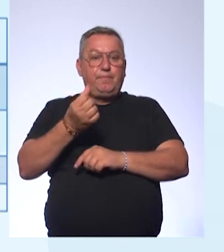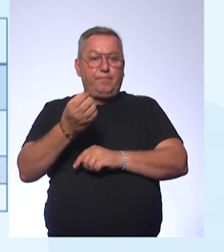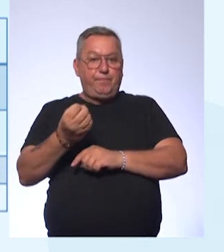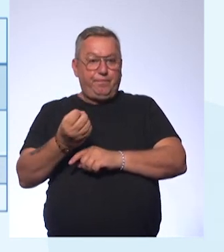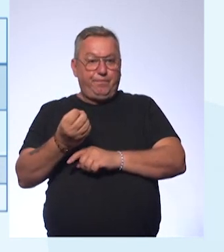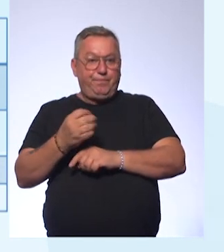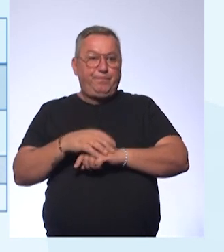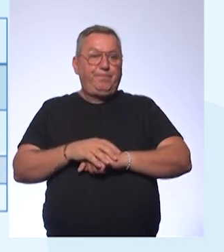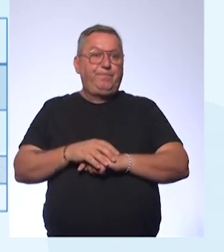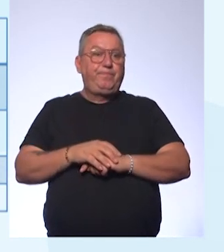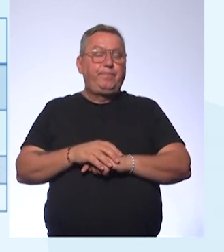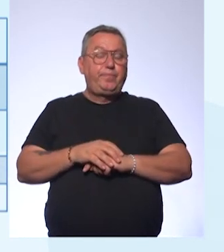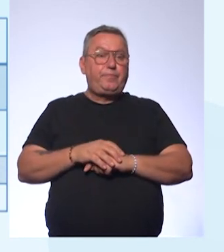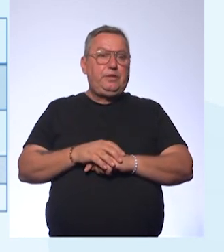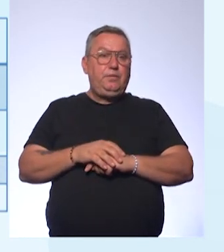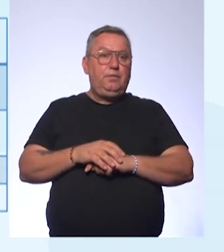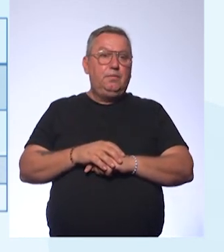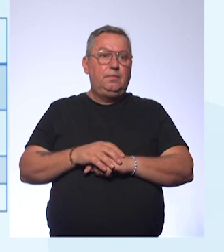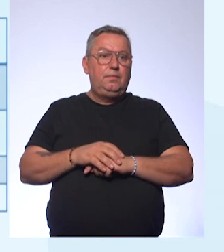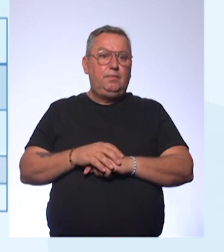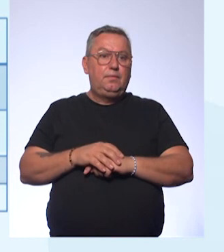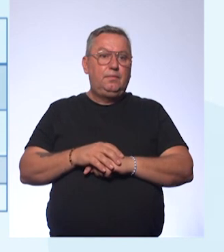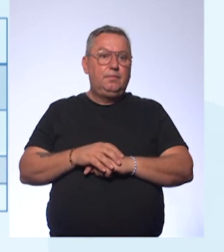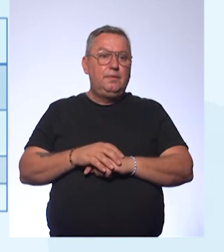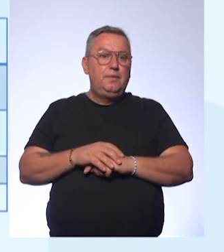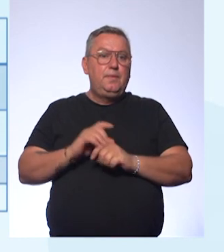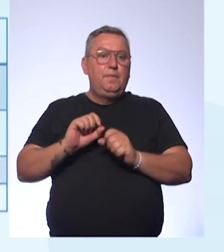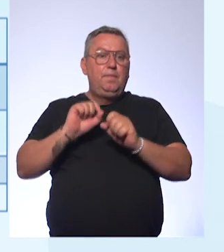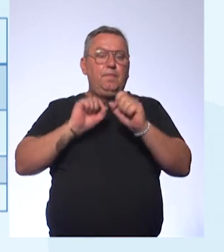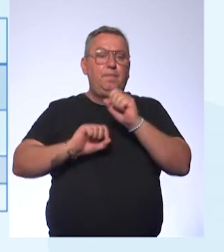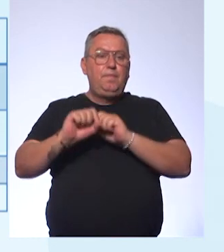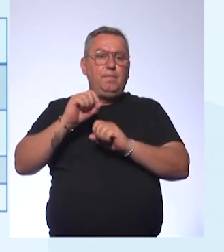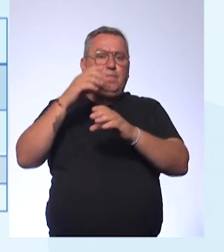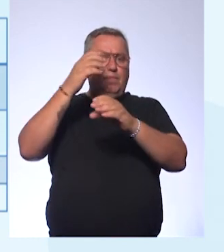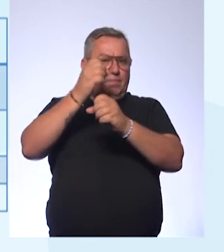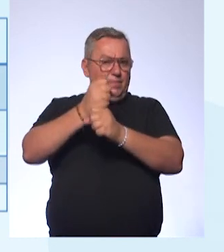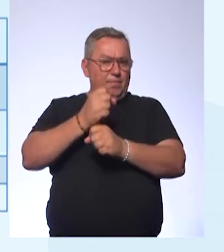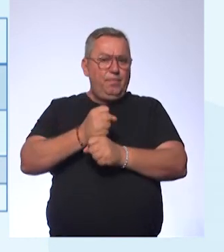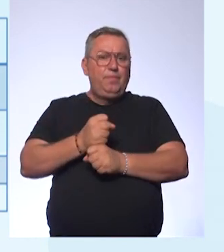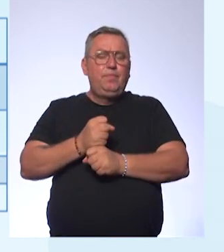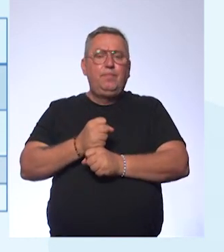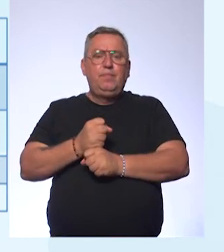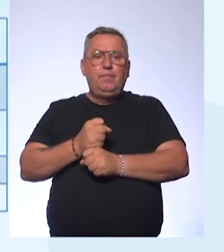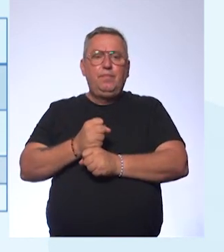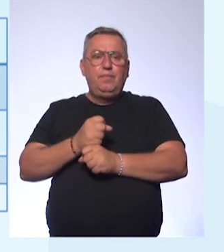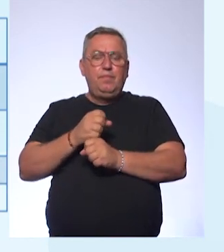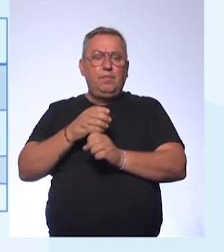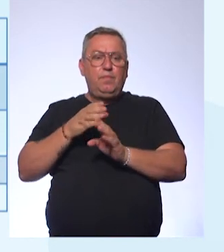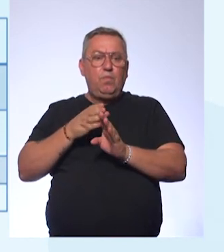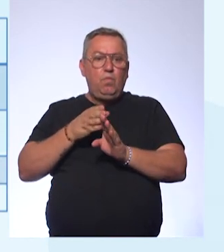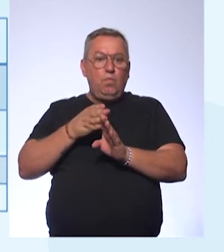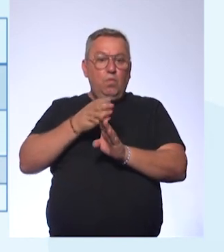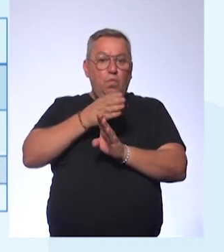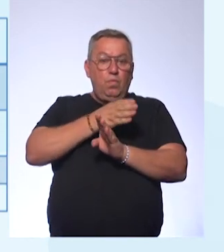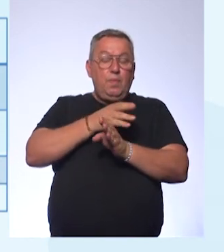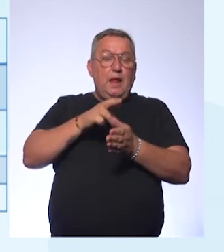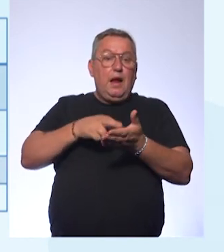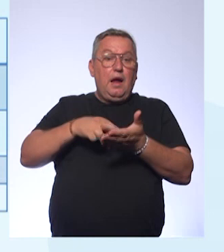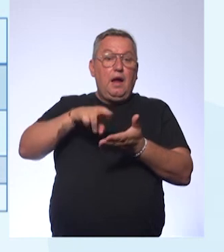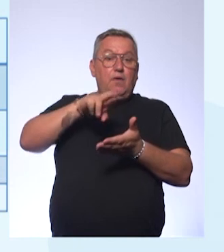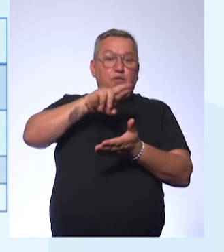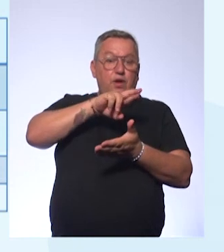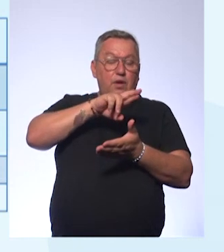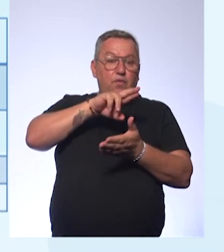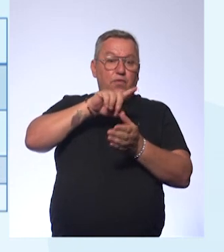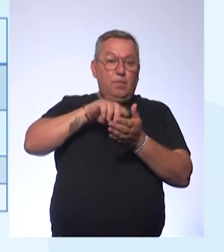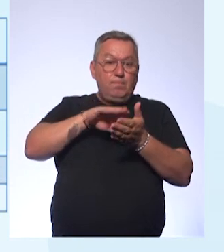160. Certo? Aqui fizemos os cálculos do lado dos reagentes. A massa